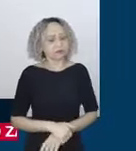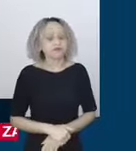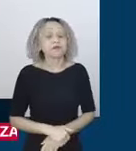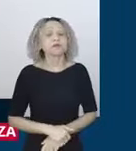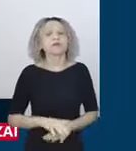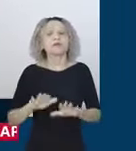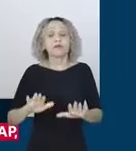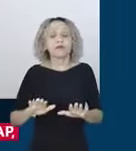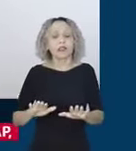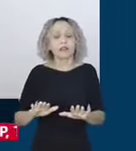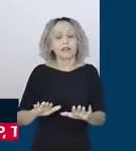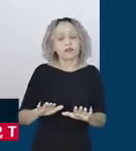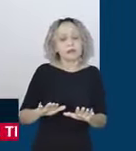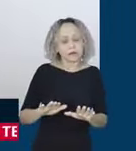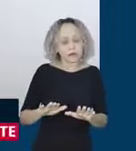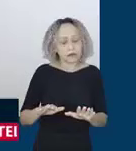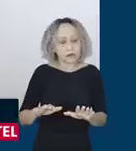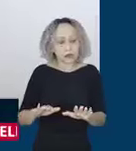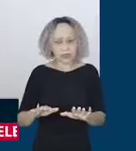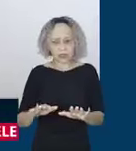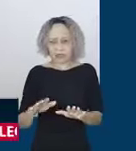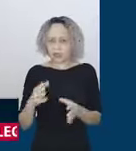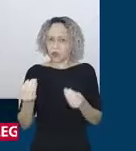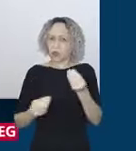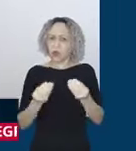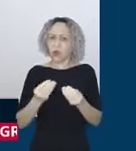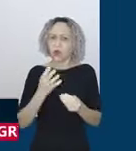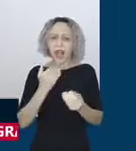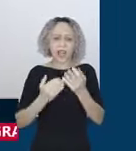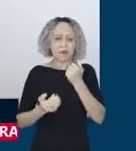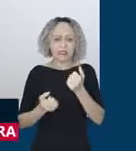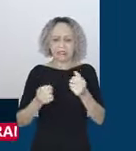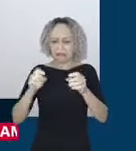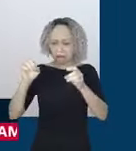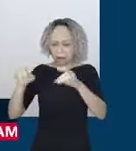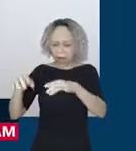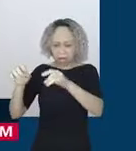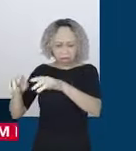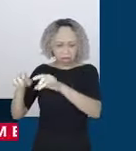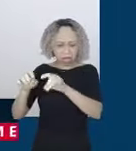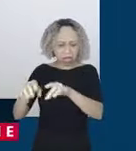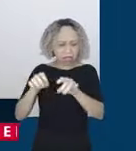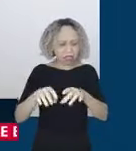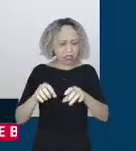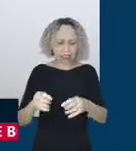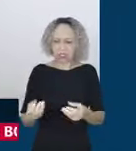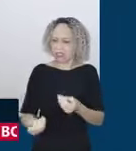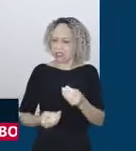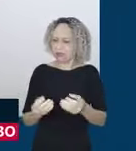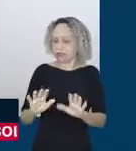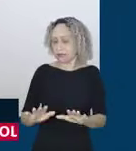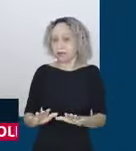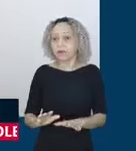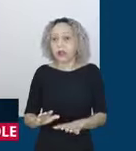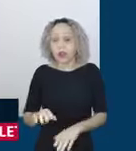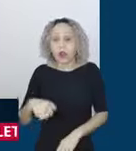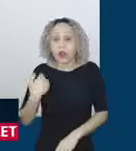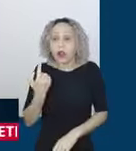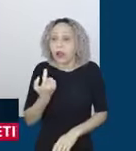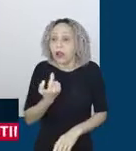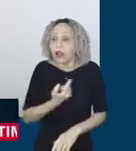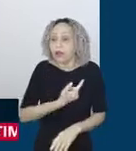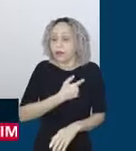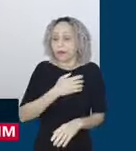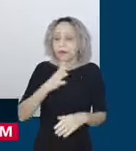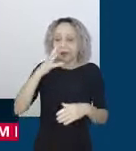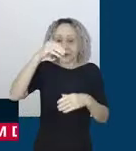para apontar. Não pode ter um desperdício enorme. No que eu repito, nós somos temos entre os 2